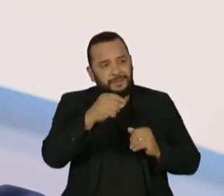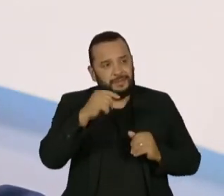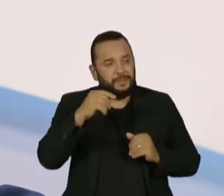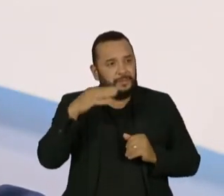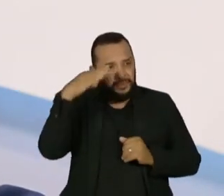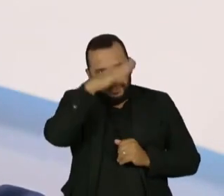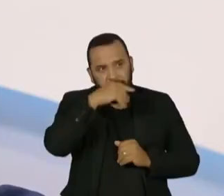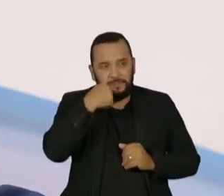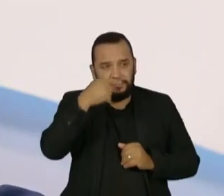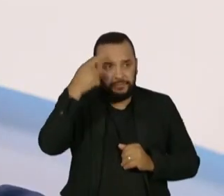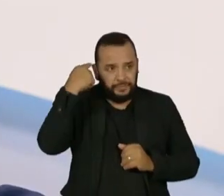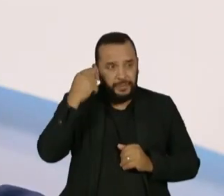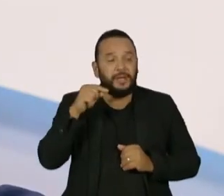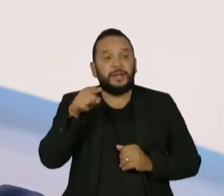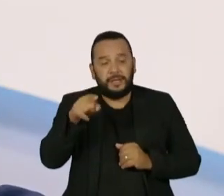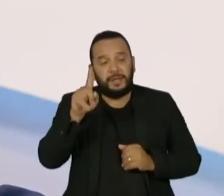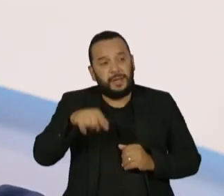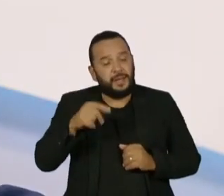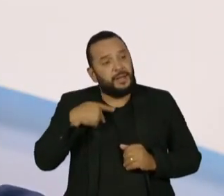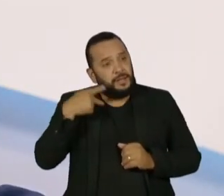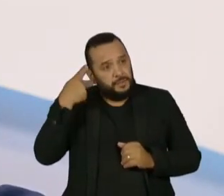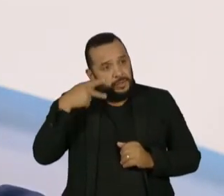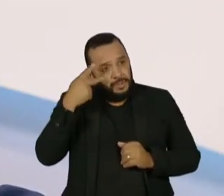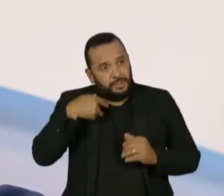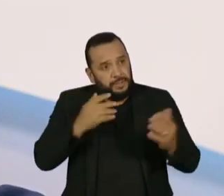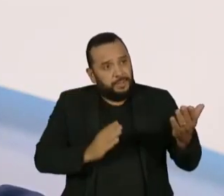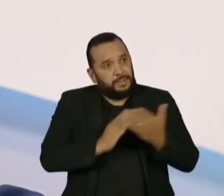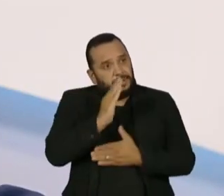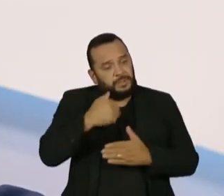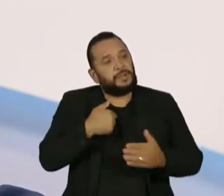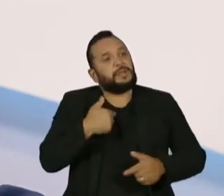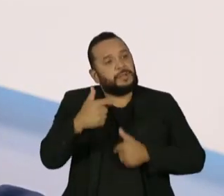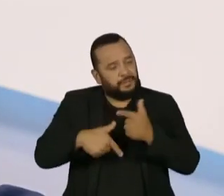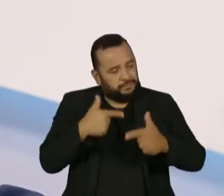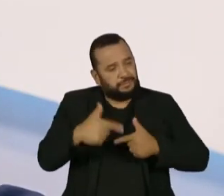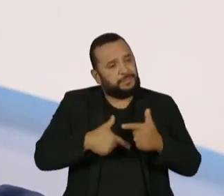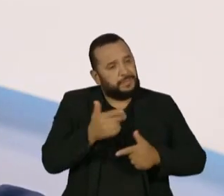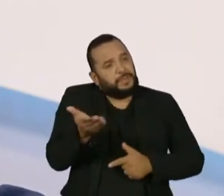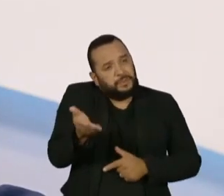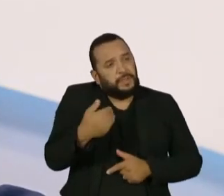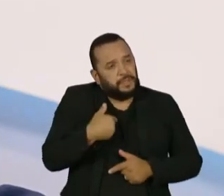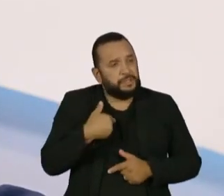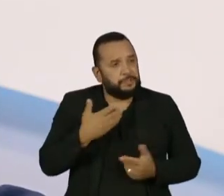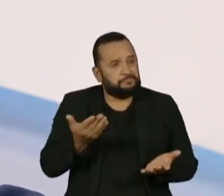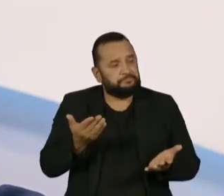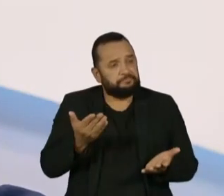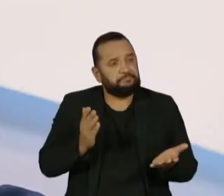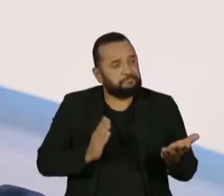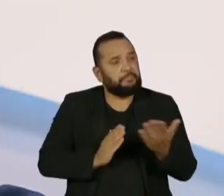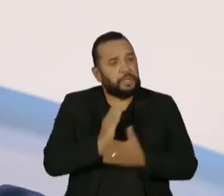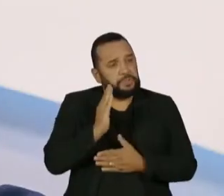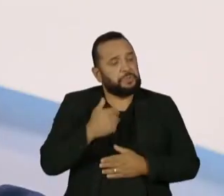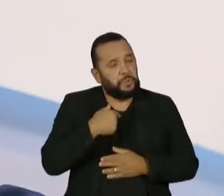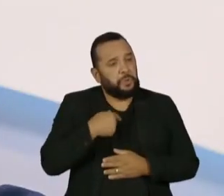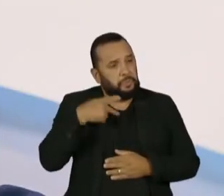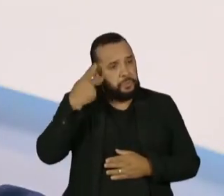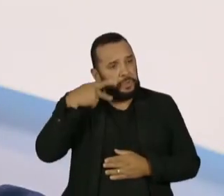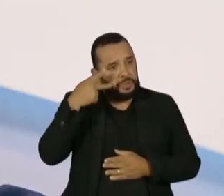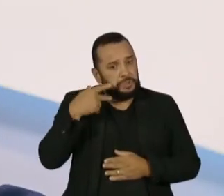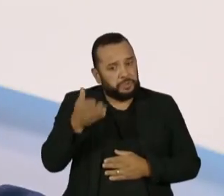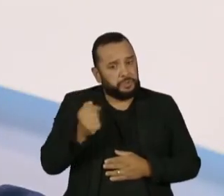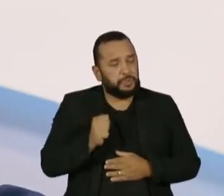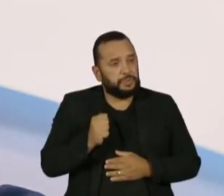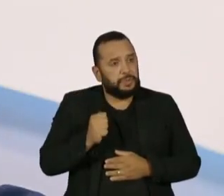recentemente. Ele é um parlamentar eleito em pleno exercício das suas atividades. E, inclusive, um dos argumentos que